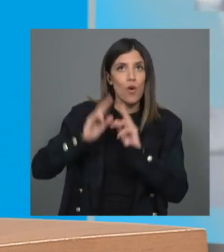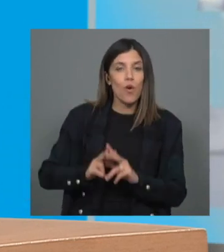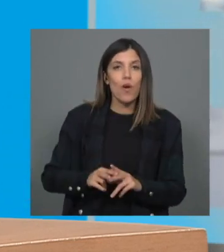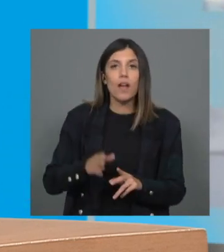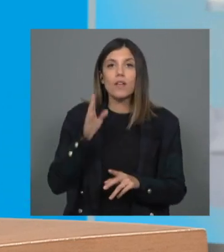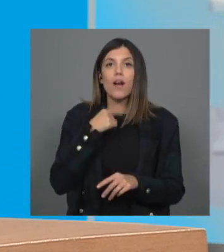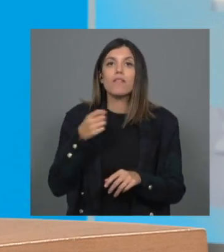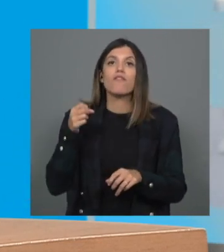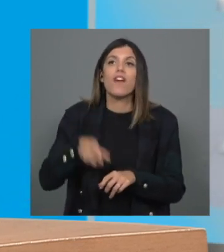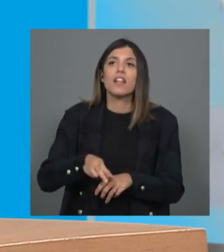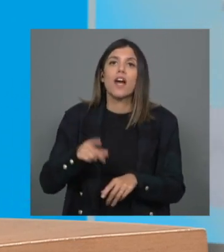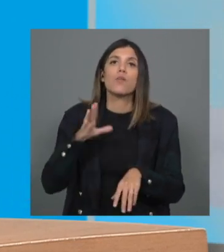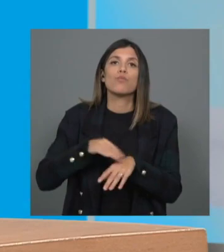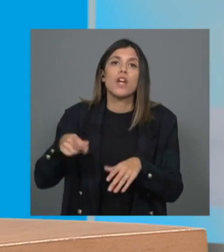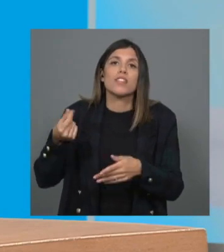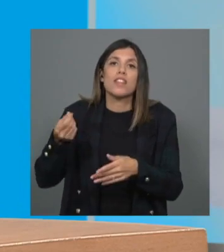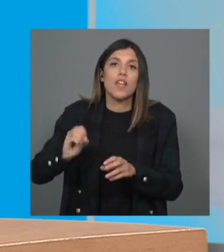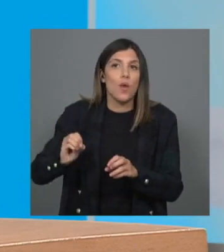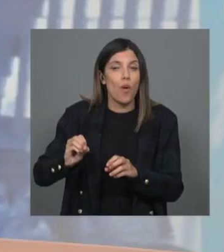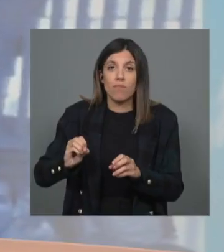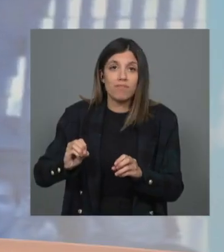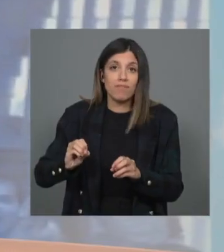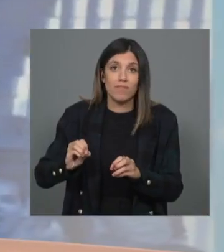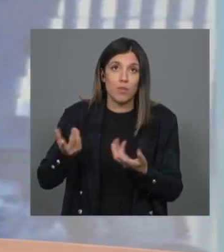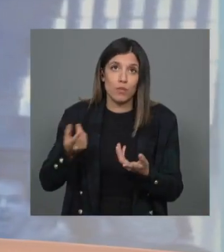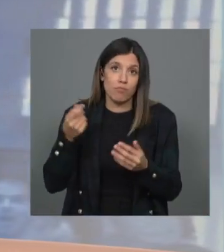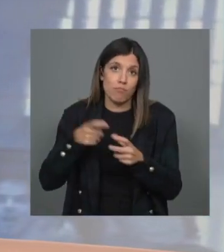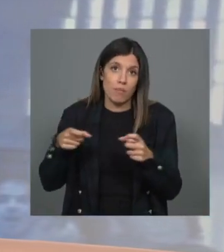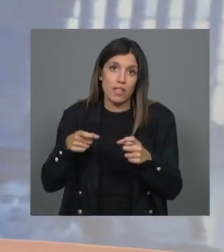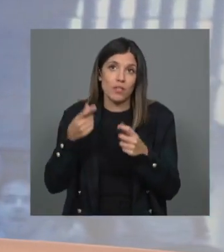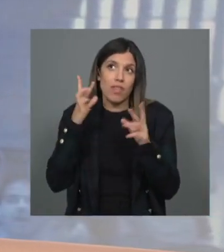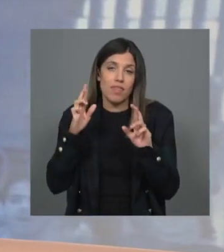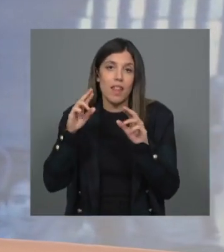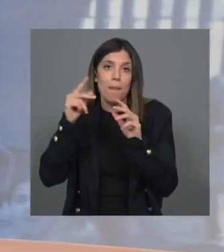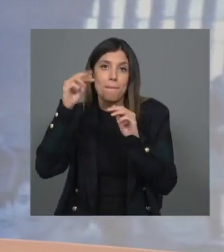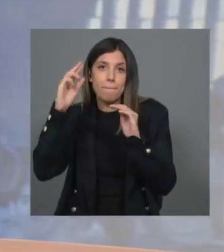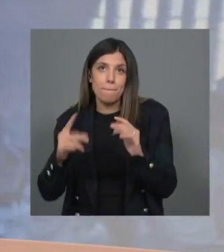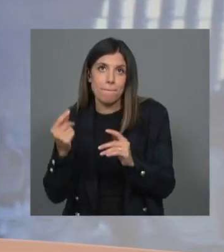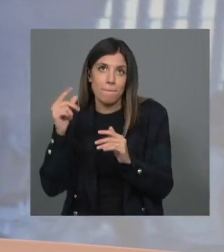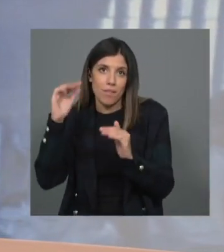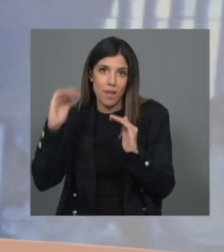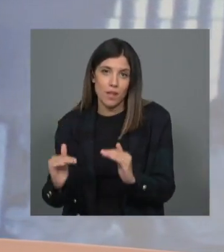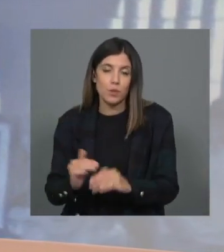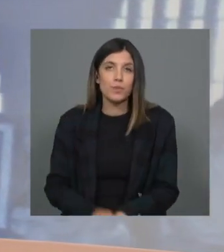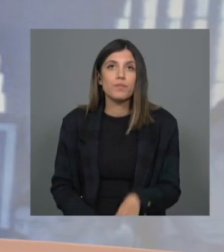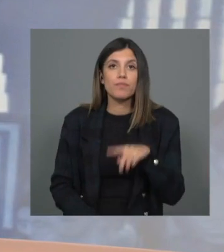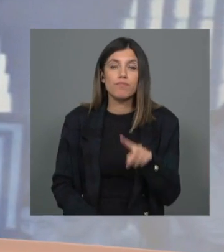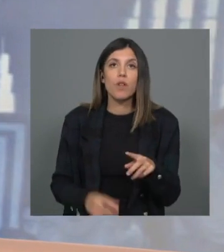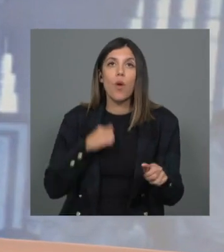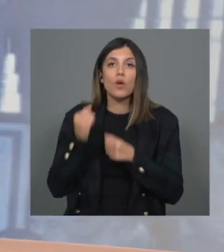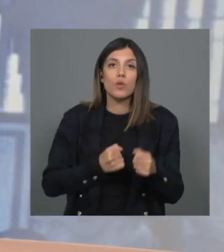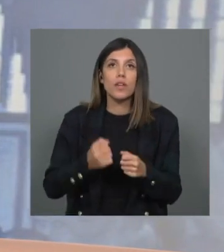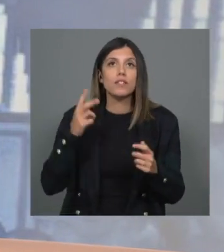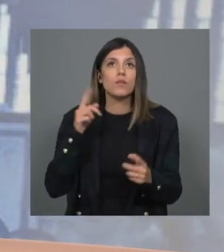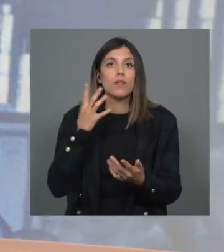possibilidades. Esta corrida arranca precisamente quando se assinala o Dia Mundial